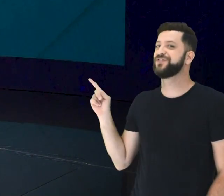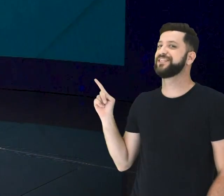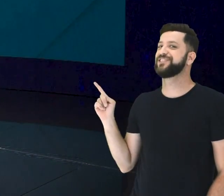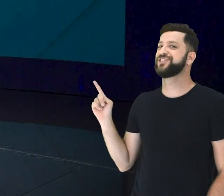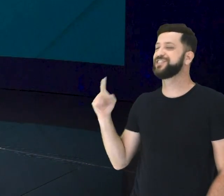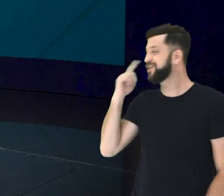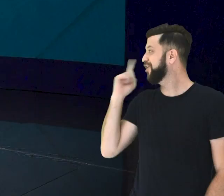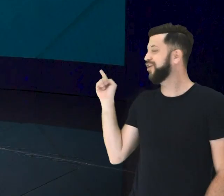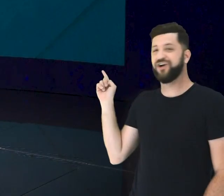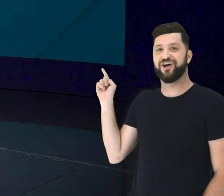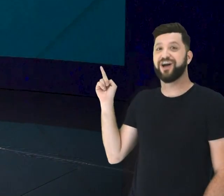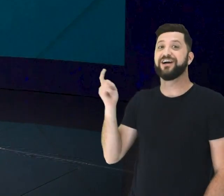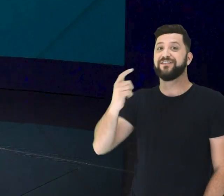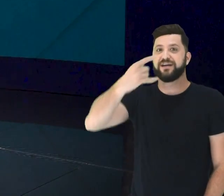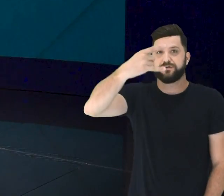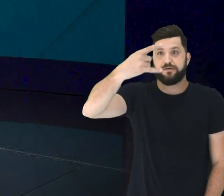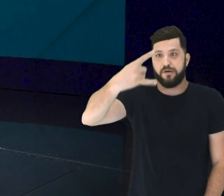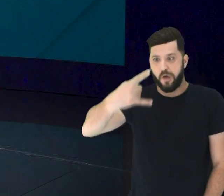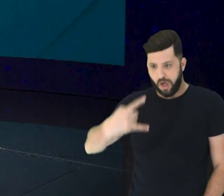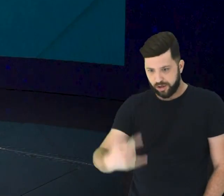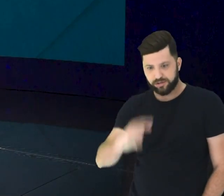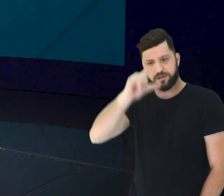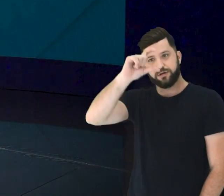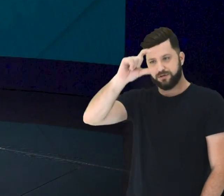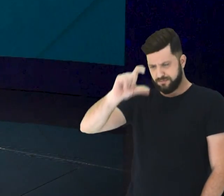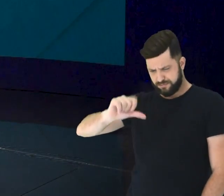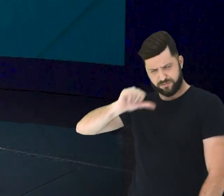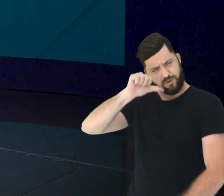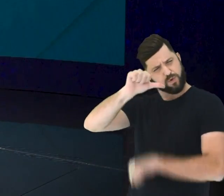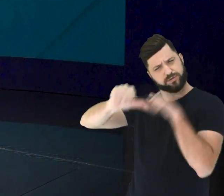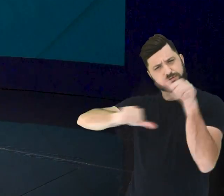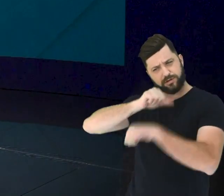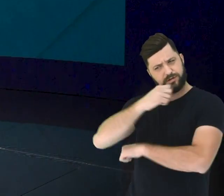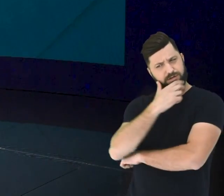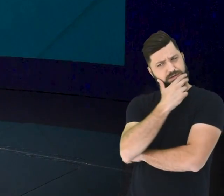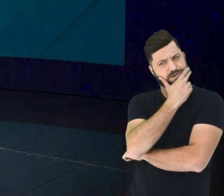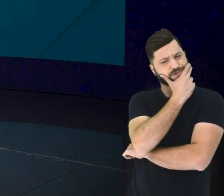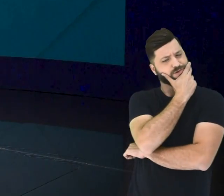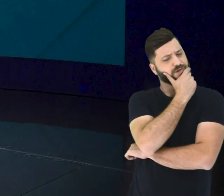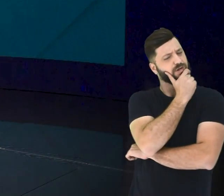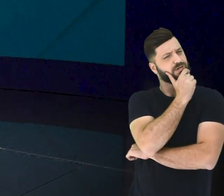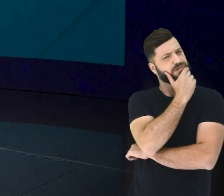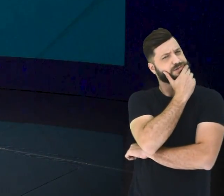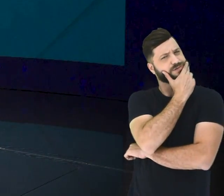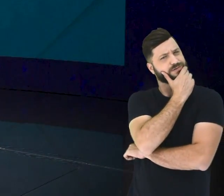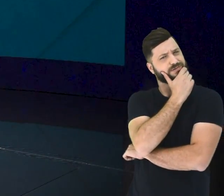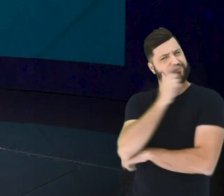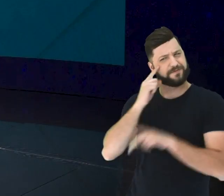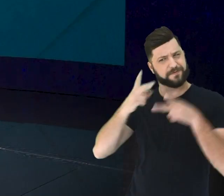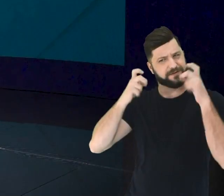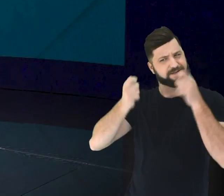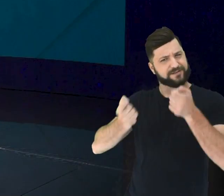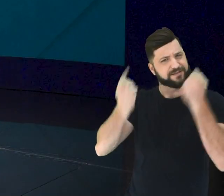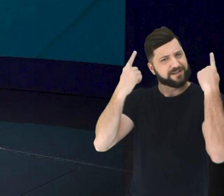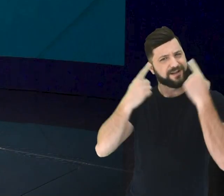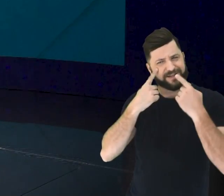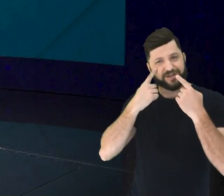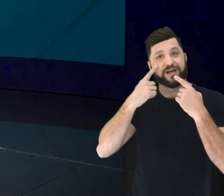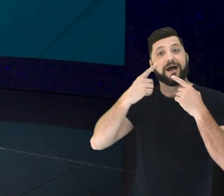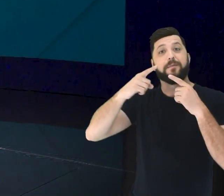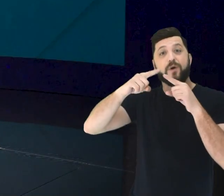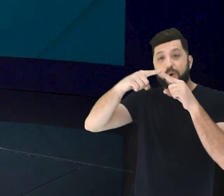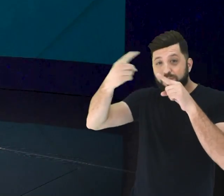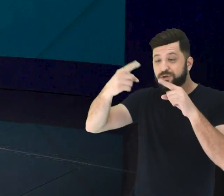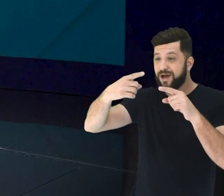Possivelmente essa perna vai se tornar uma perna forte e aí acontece o que o fechamento da Barra acima da região da